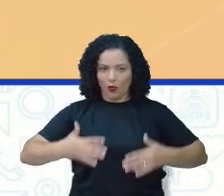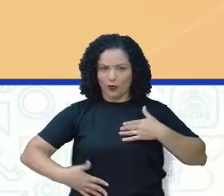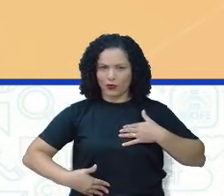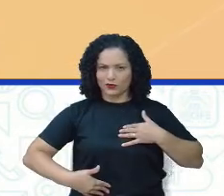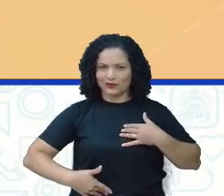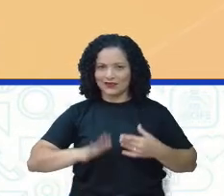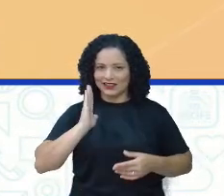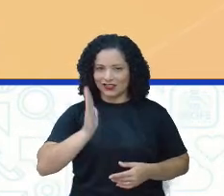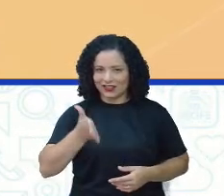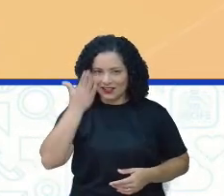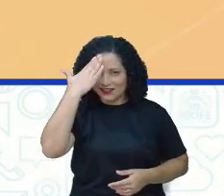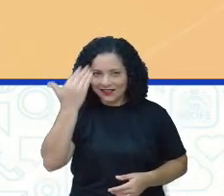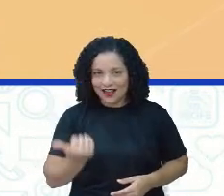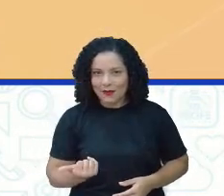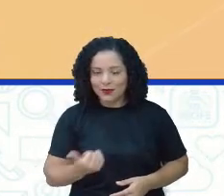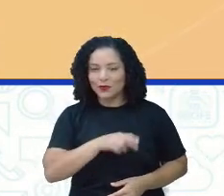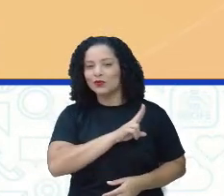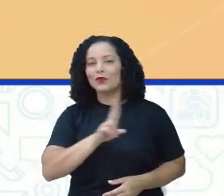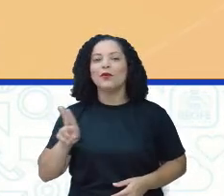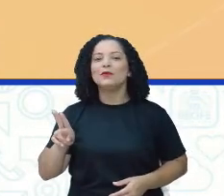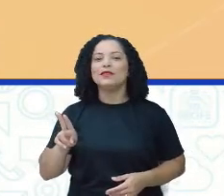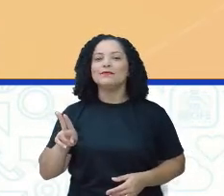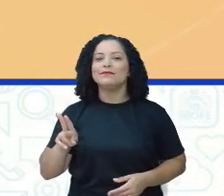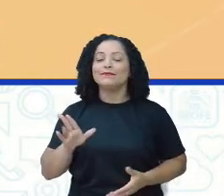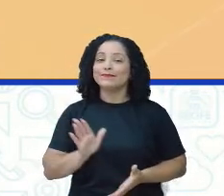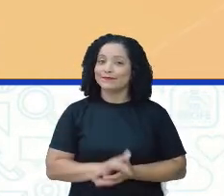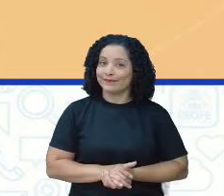sabe o nome de algum osso do nosso corpo?